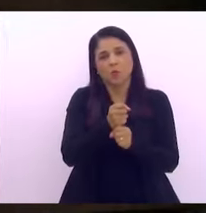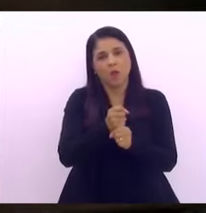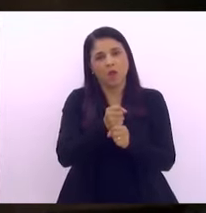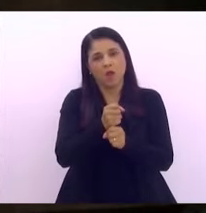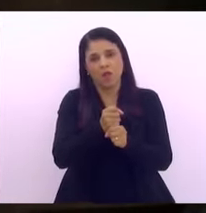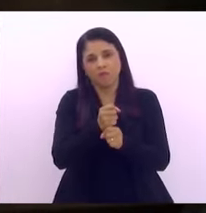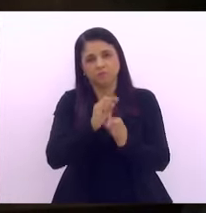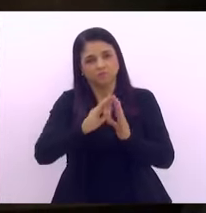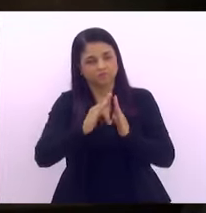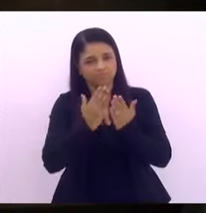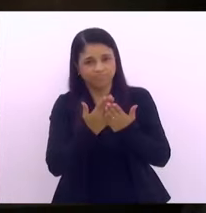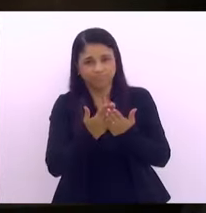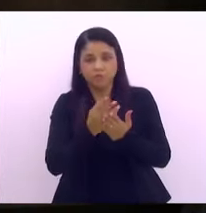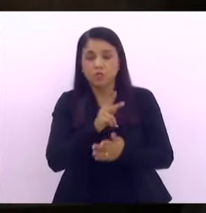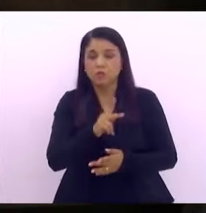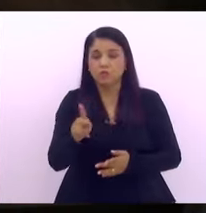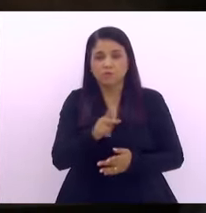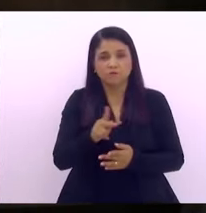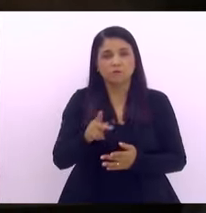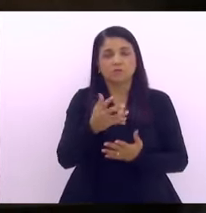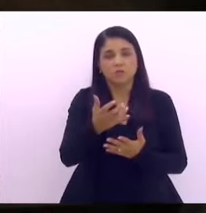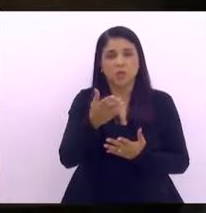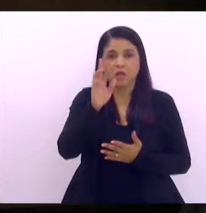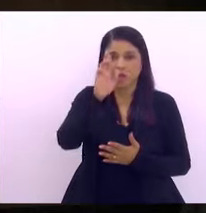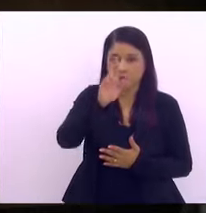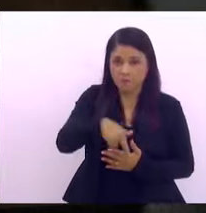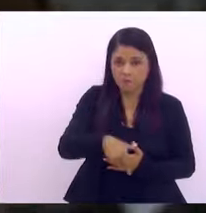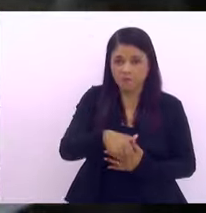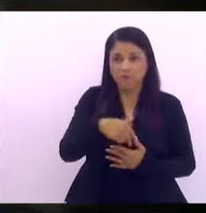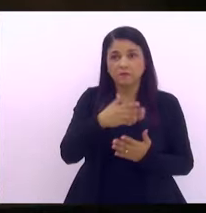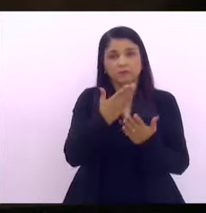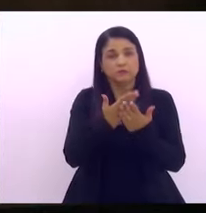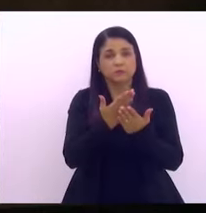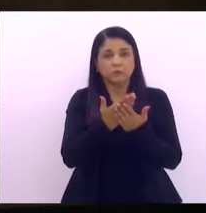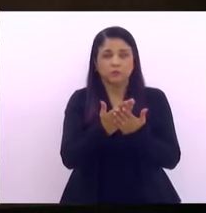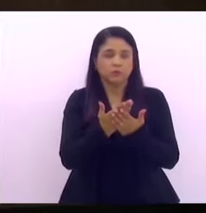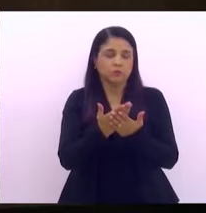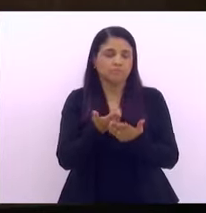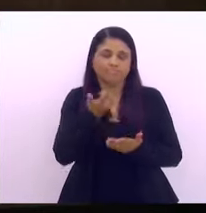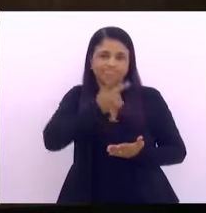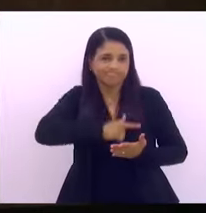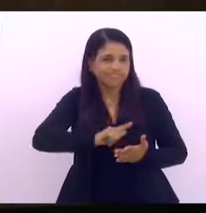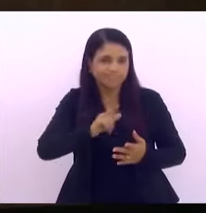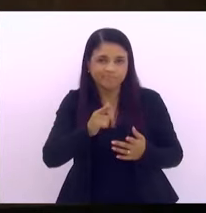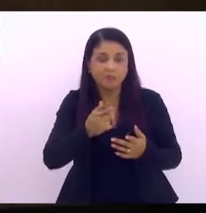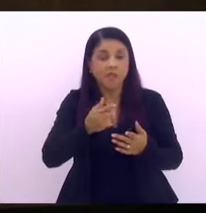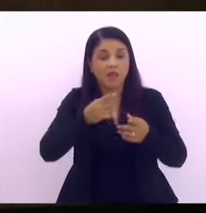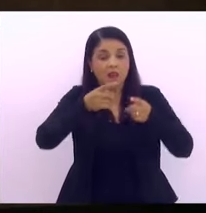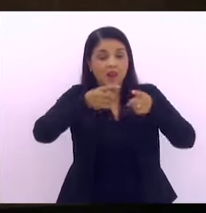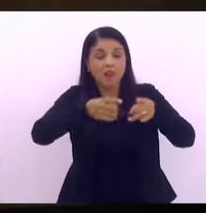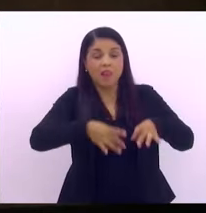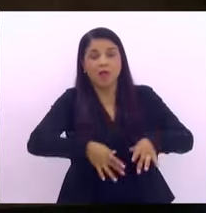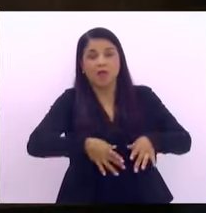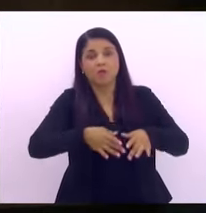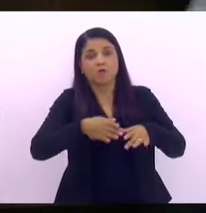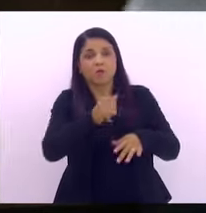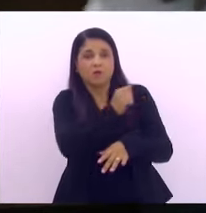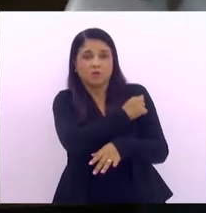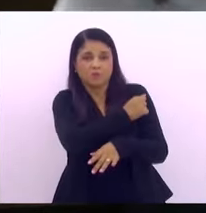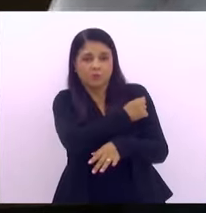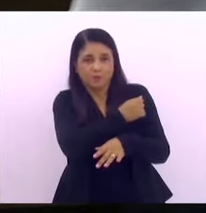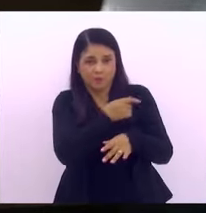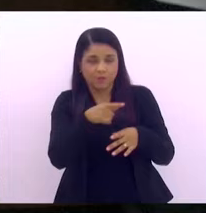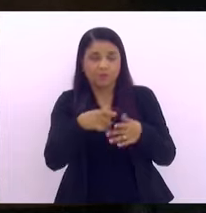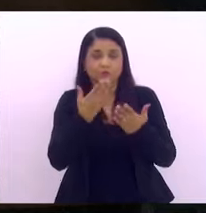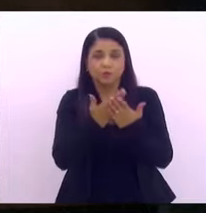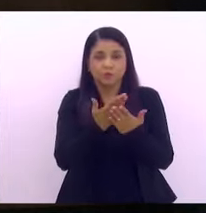muitos professores não entendem e querem reprovar. Sem estudo, nós não somos nada. E muitos largam seus estudos para poder continuar no esporte. Então, meu